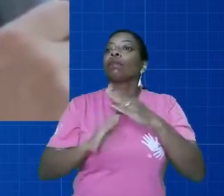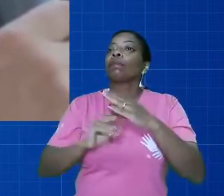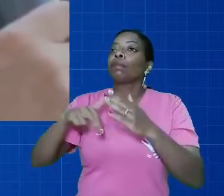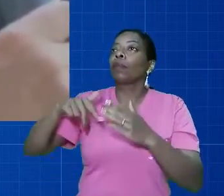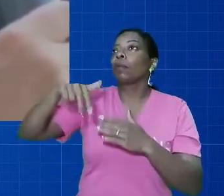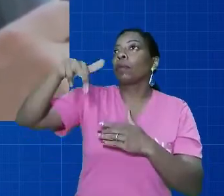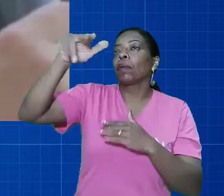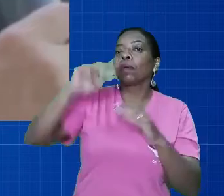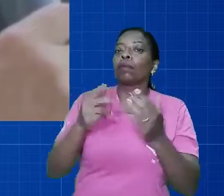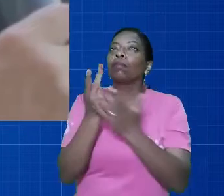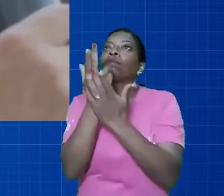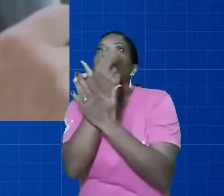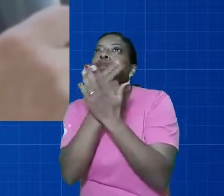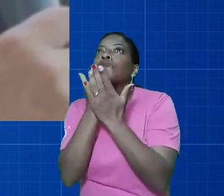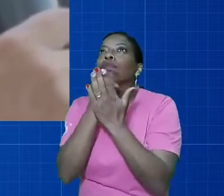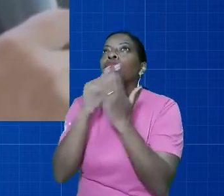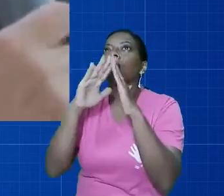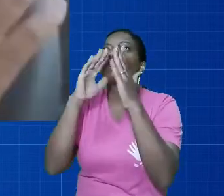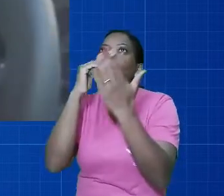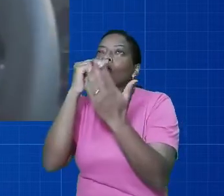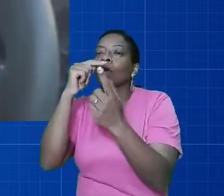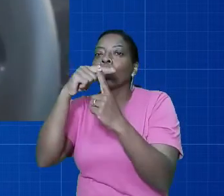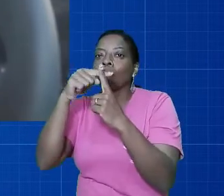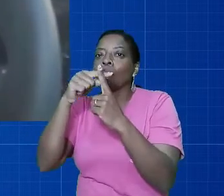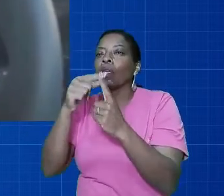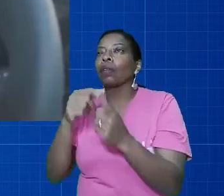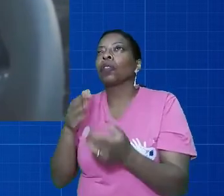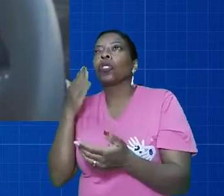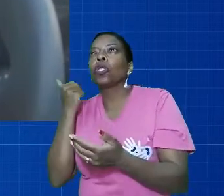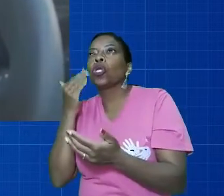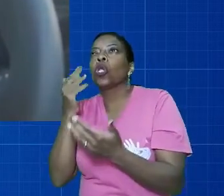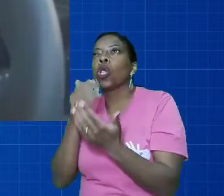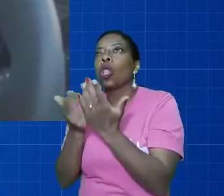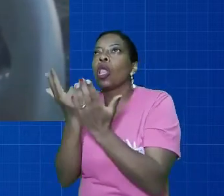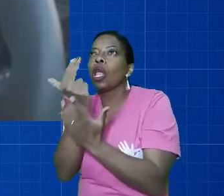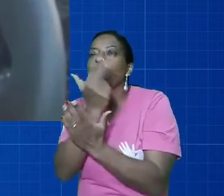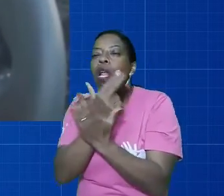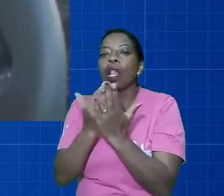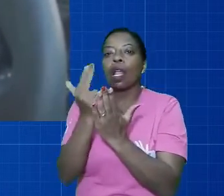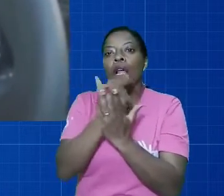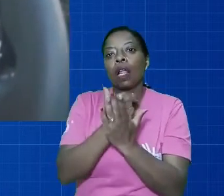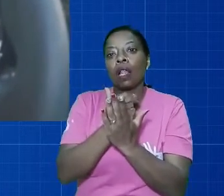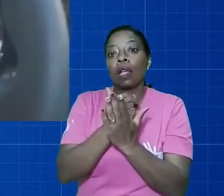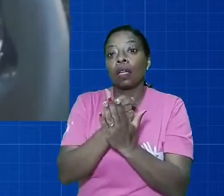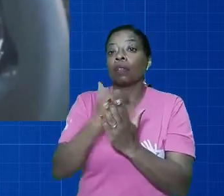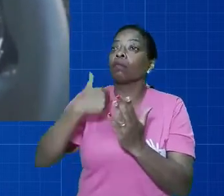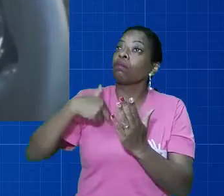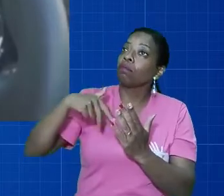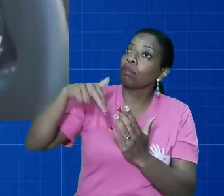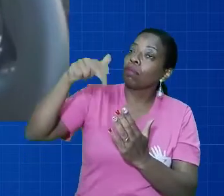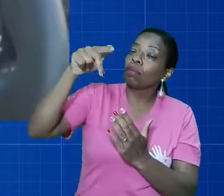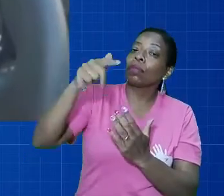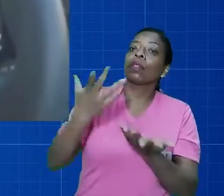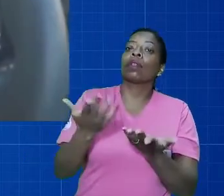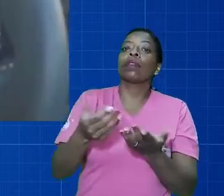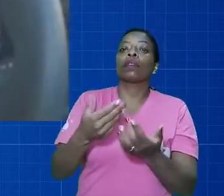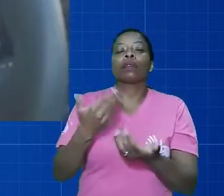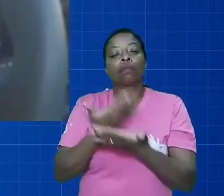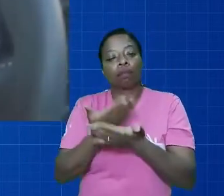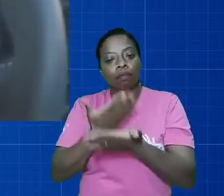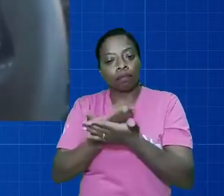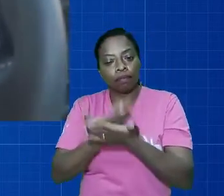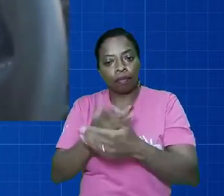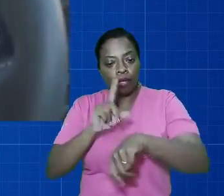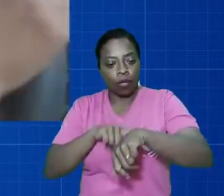igreja, daqui do terminal rodoviário, eles já iam direto ali na igreja, faziam aula ali com a gente, no horário que era o horário deles, e